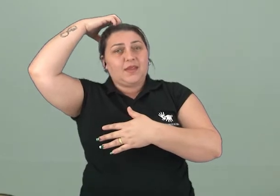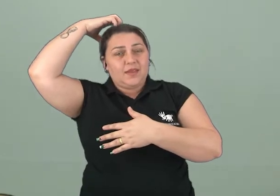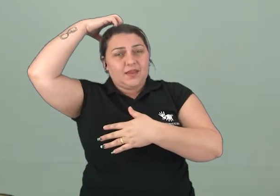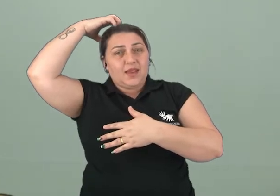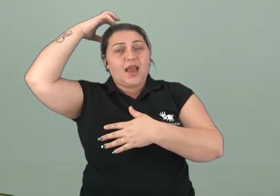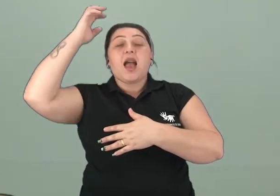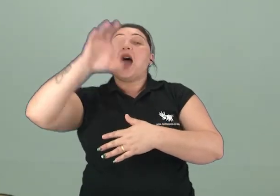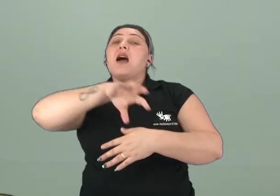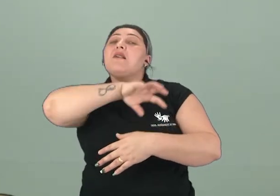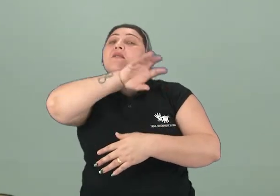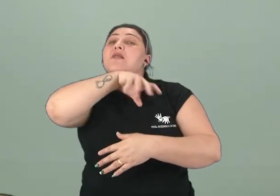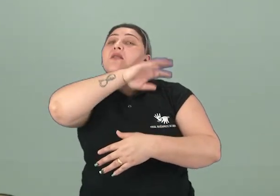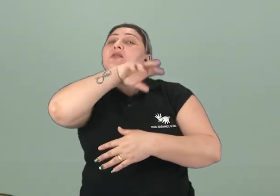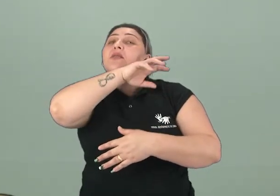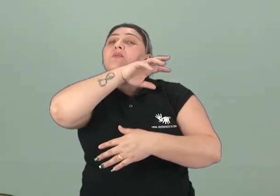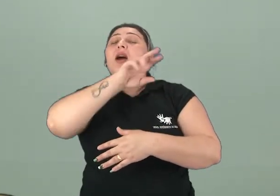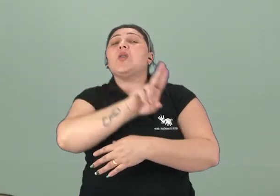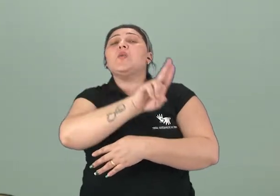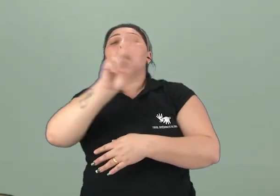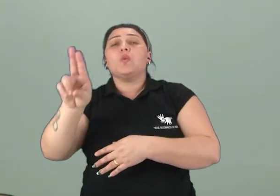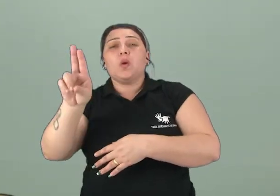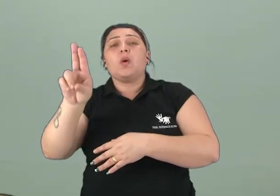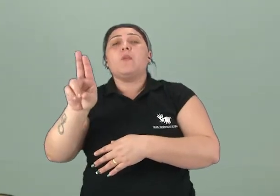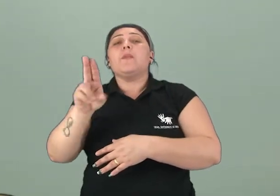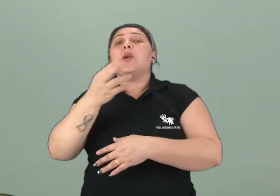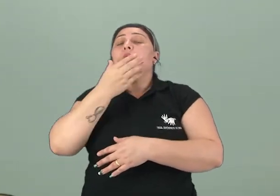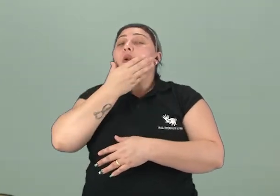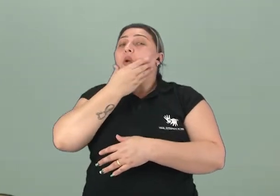de seu amo o Marquês de